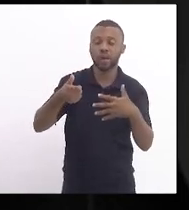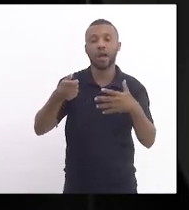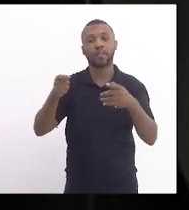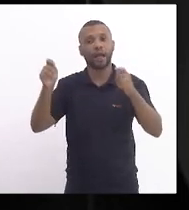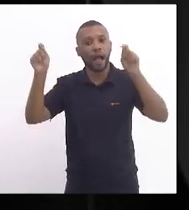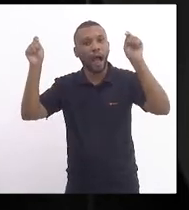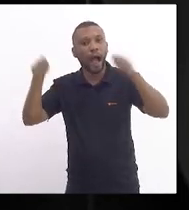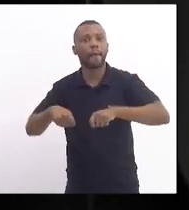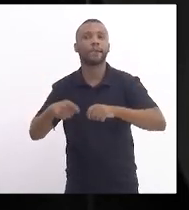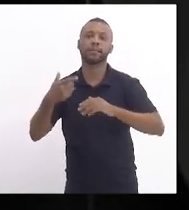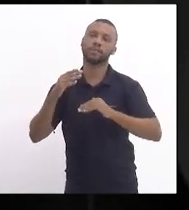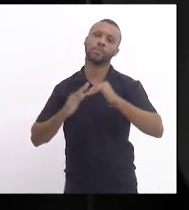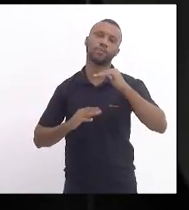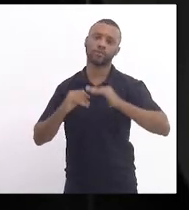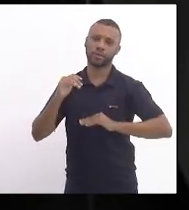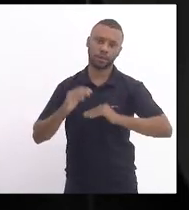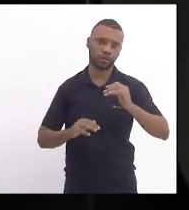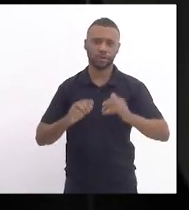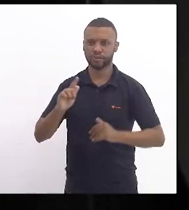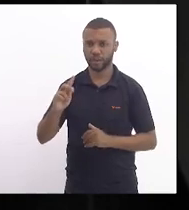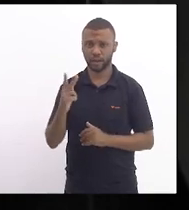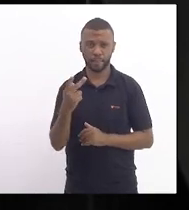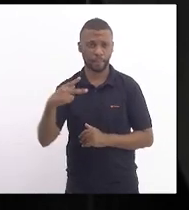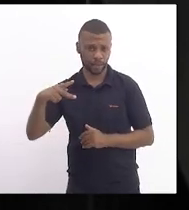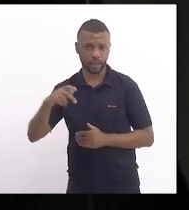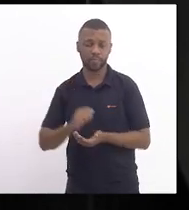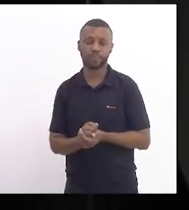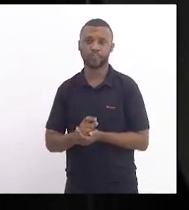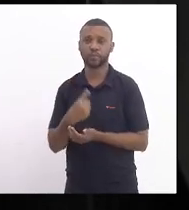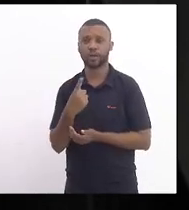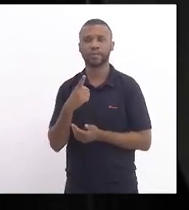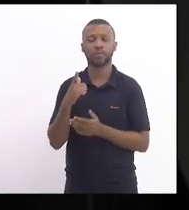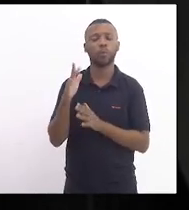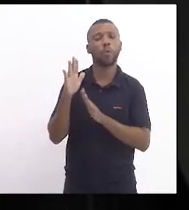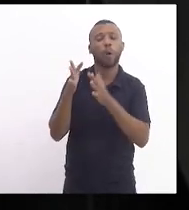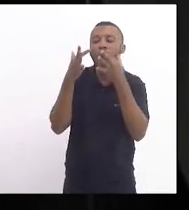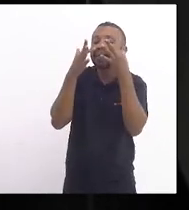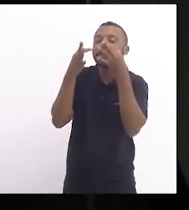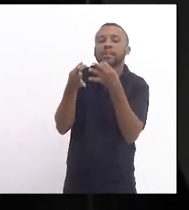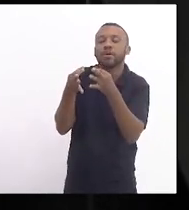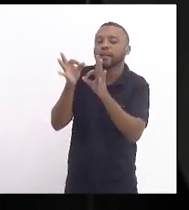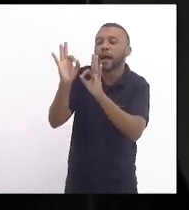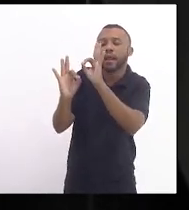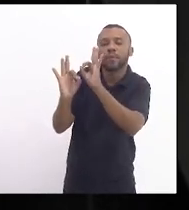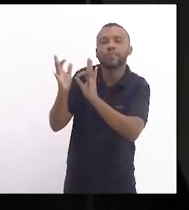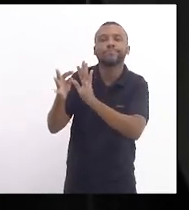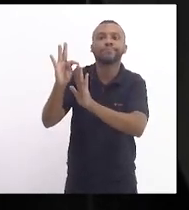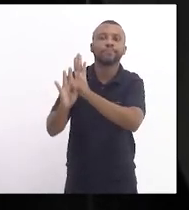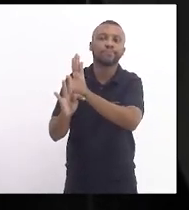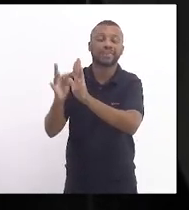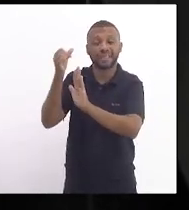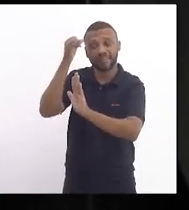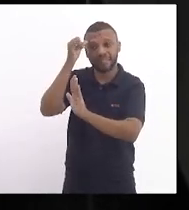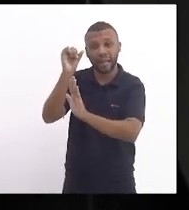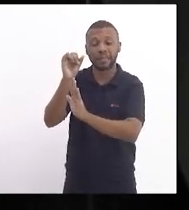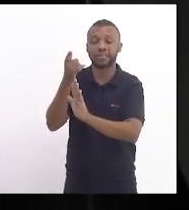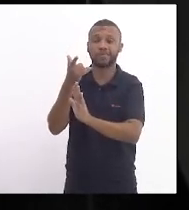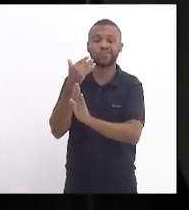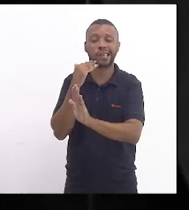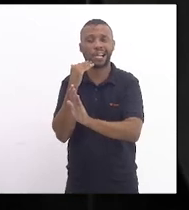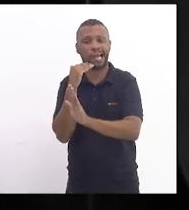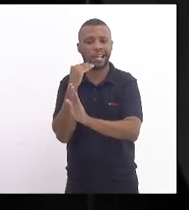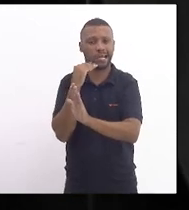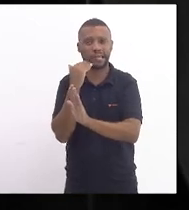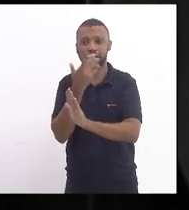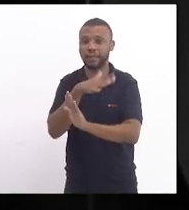profissional tivemos aí um cuidar da construção de um texto para que ele não fosse juridicamente em perfeito